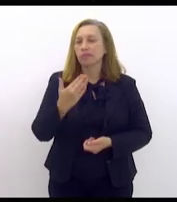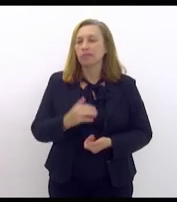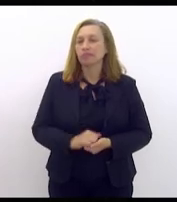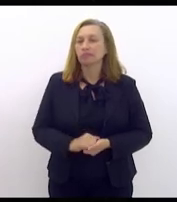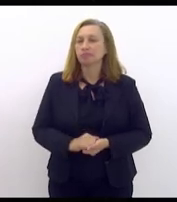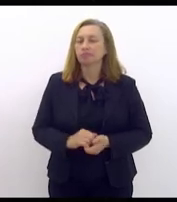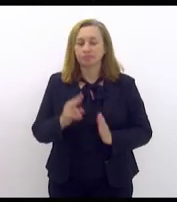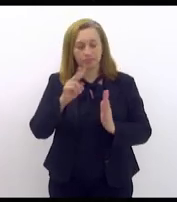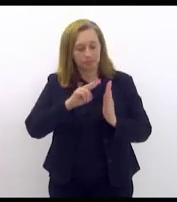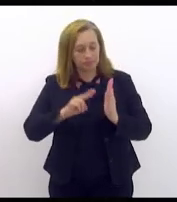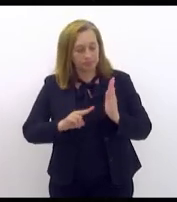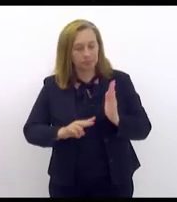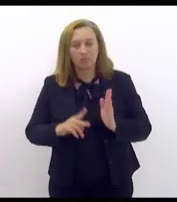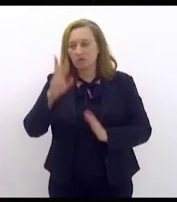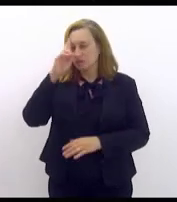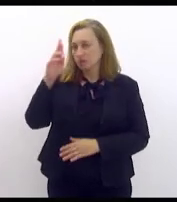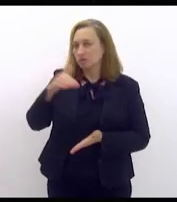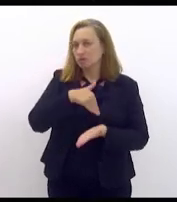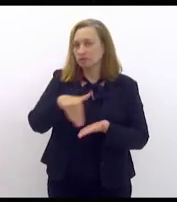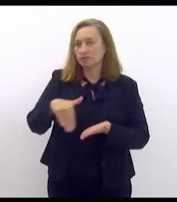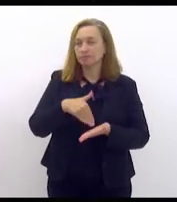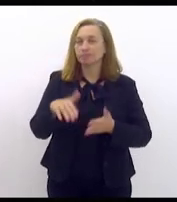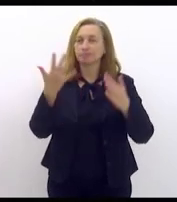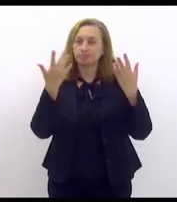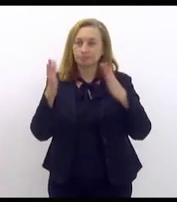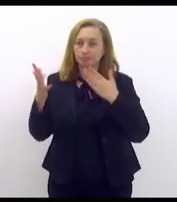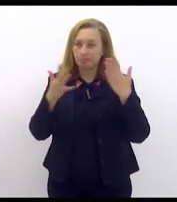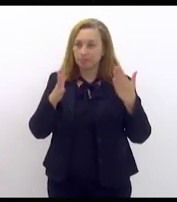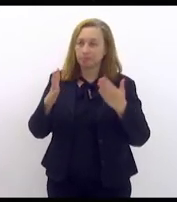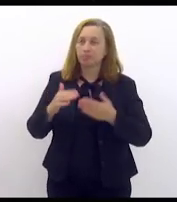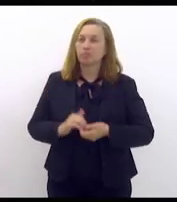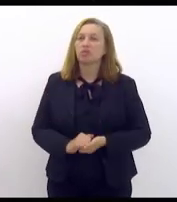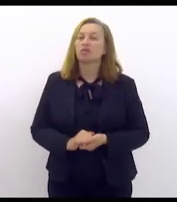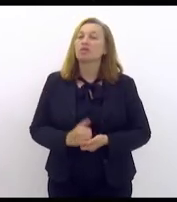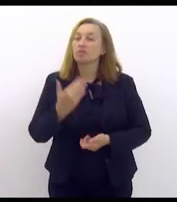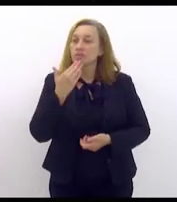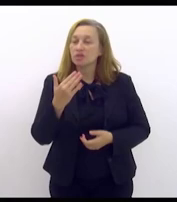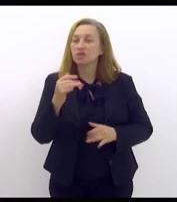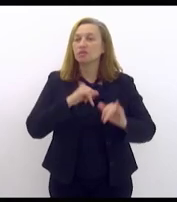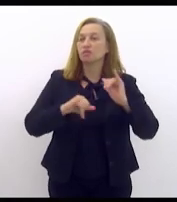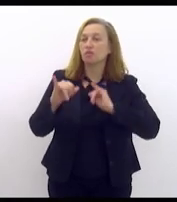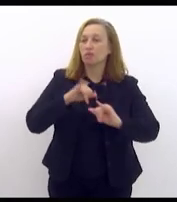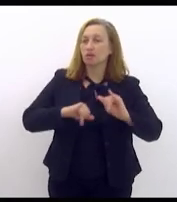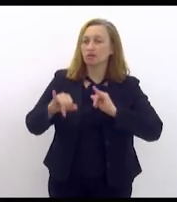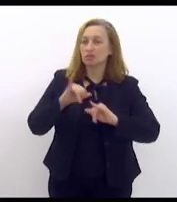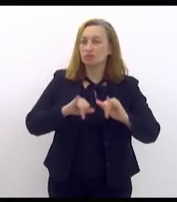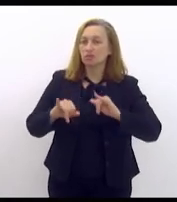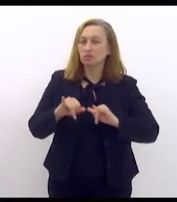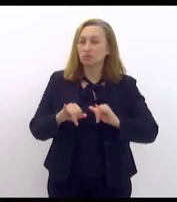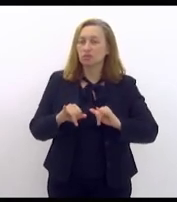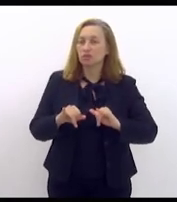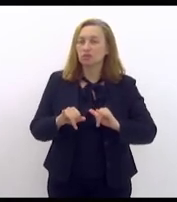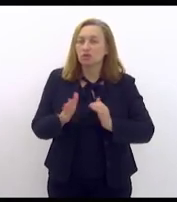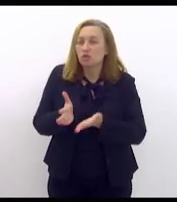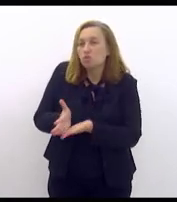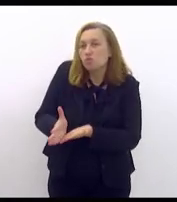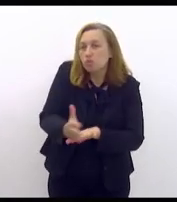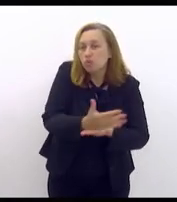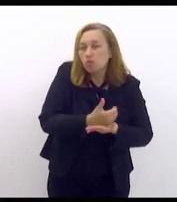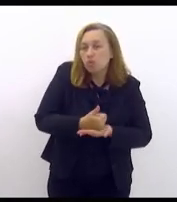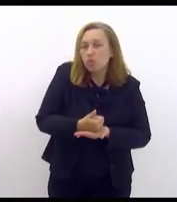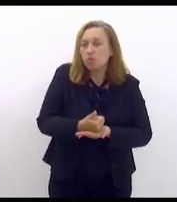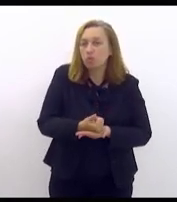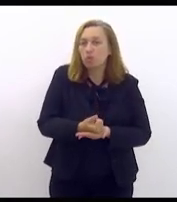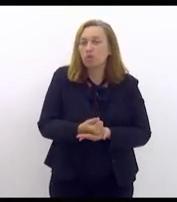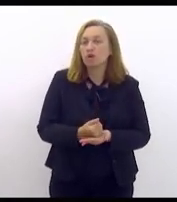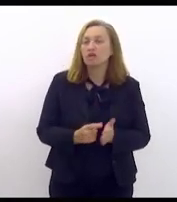fazer a leitura. Senhor secretário, cumprimentando, venho cordialmente requerer informações sobre o montante arrecadado pela aplicação